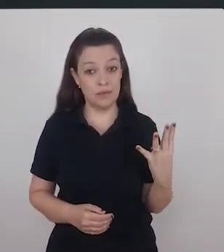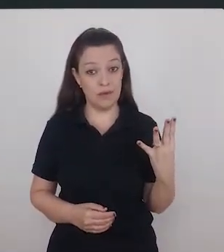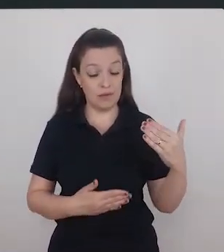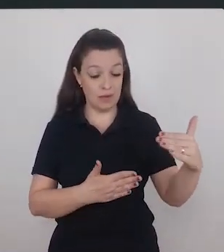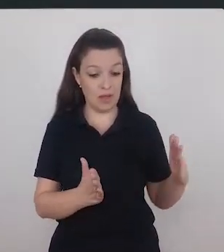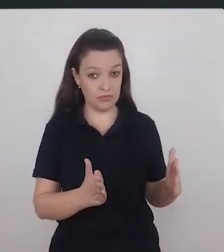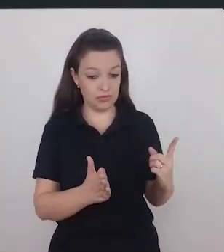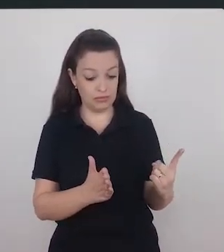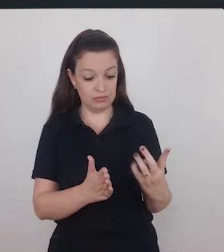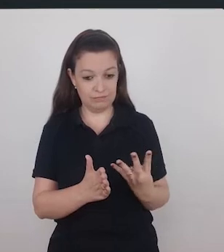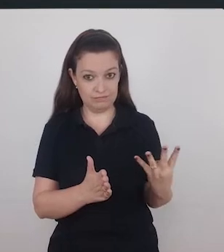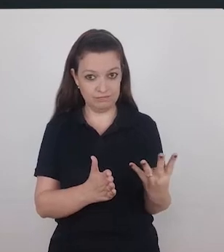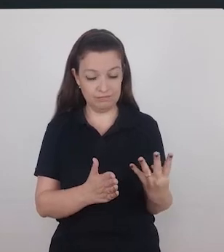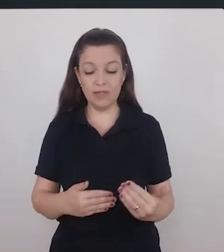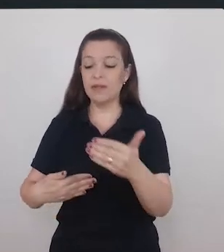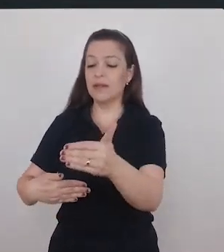1, 2, 3, 4 em uma caixa.